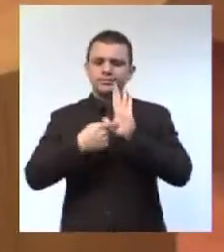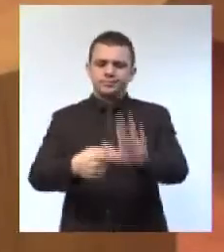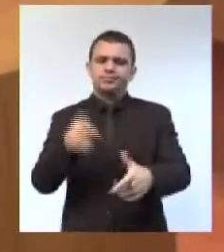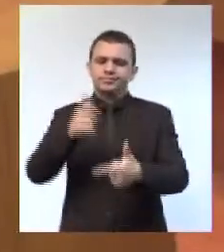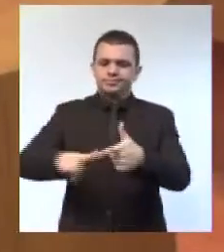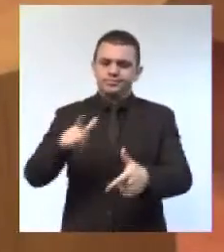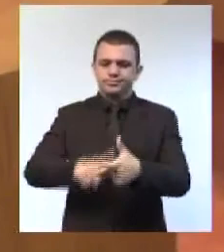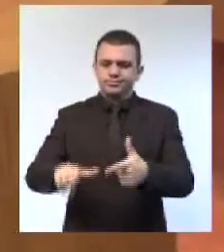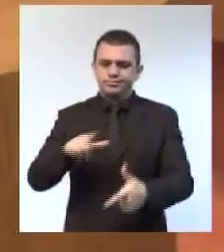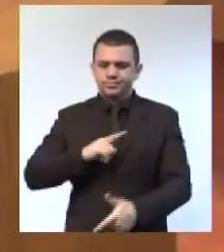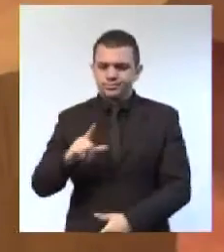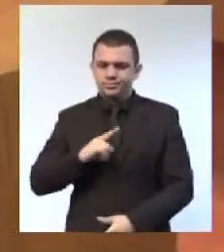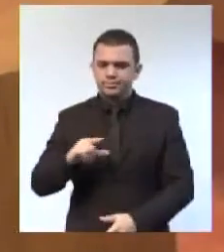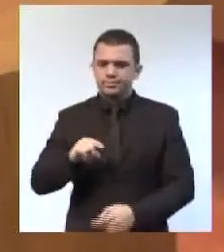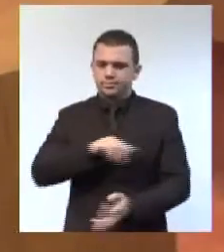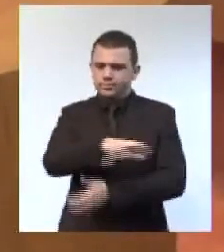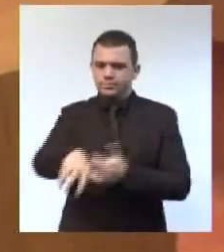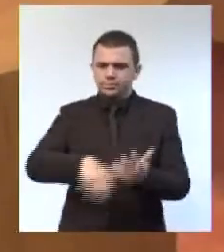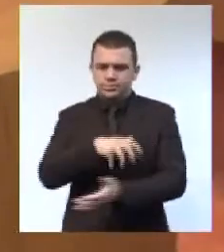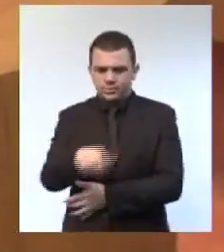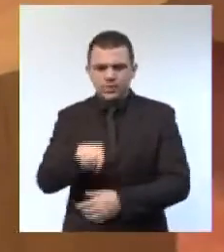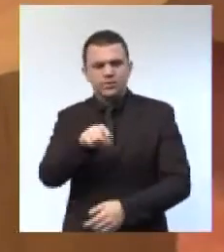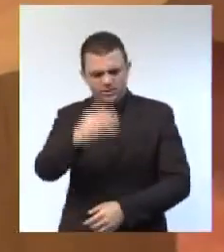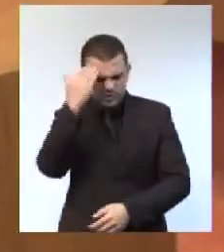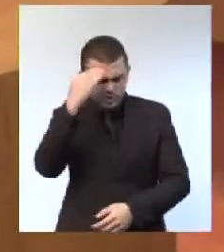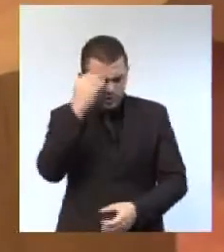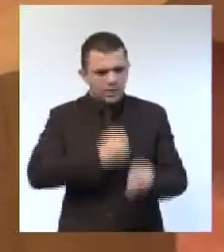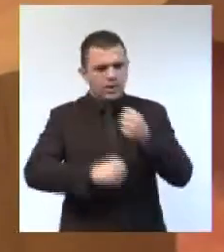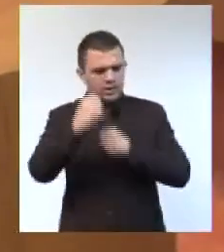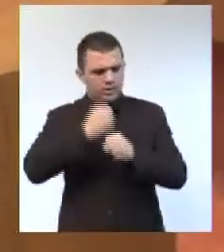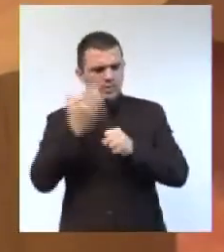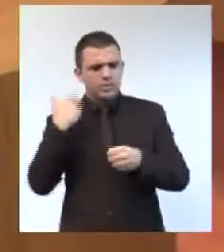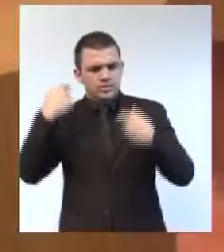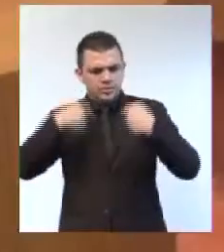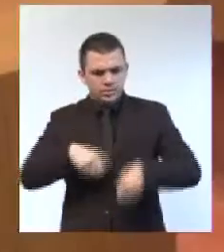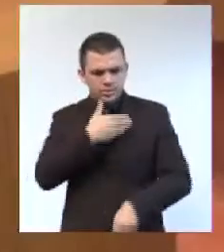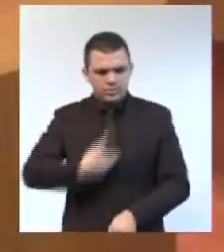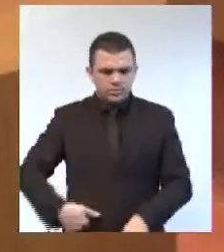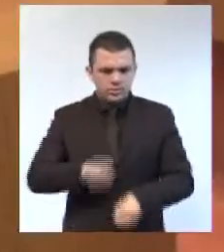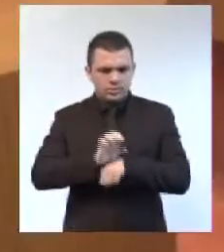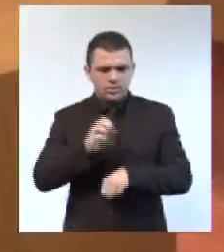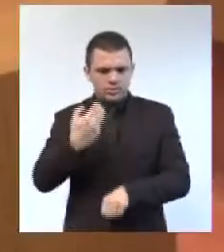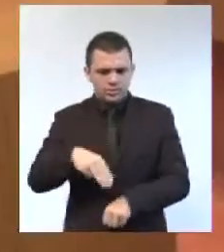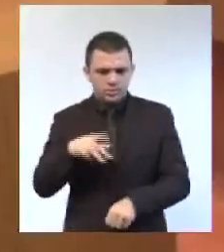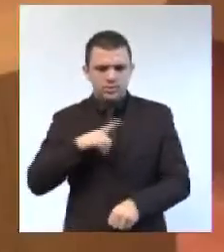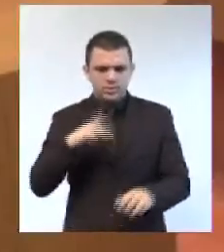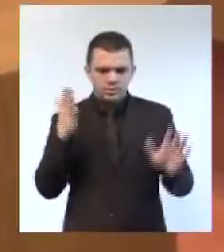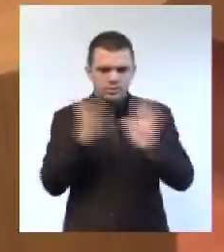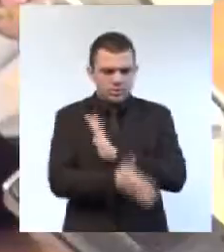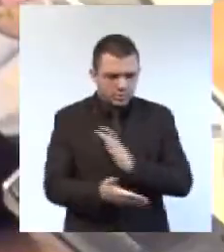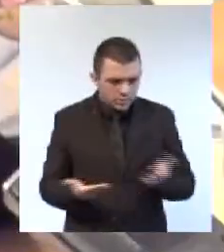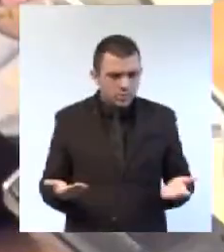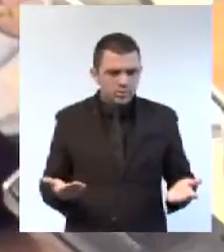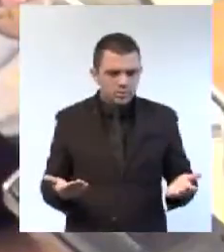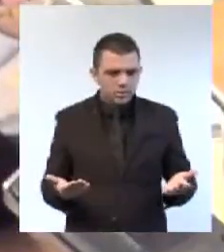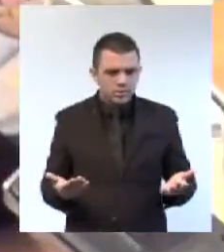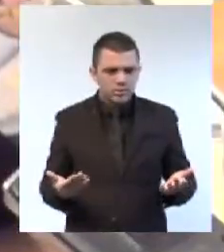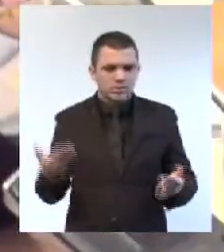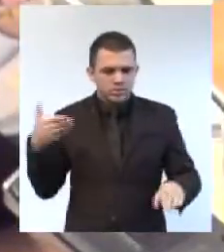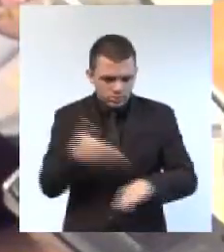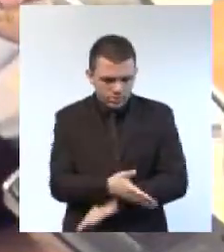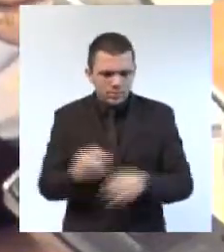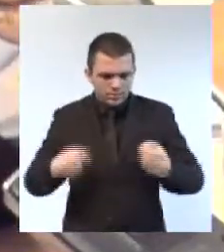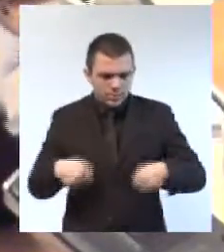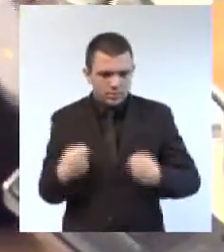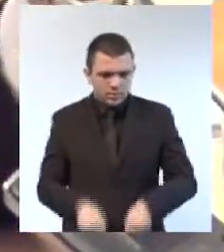entende que no ano passado deveria ter havido intervenção federal no governo do Estado do Maranhão? Foi votado aqui um